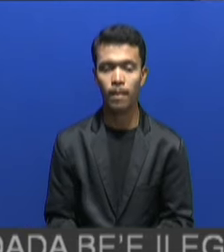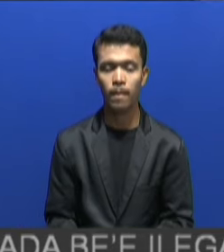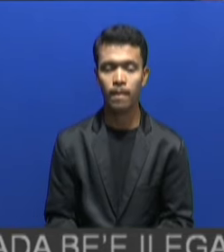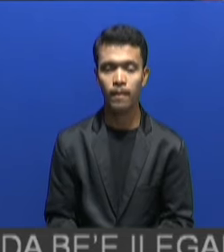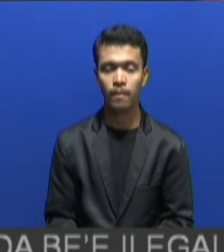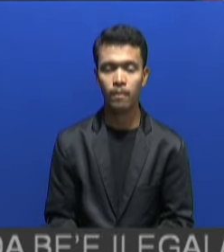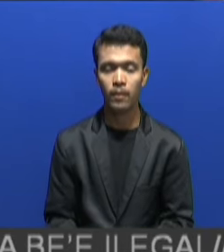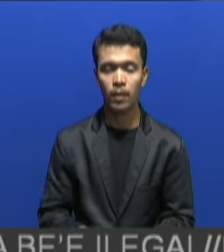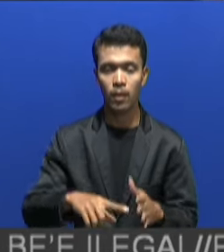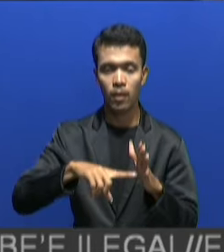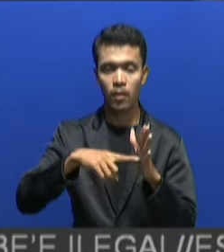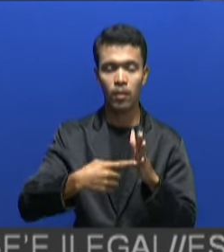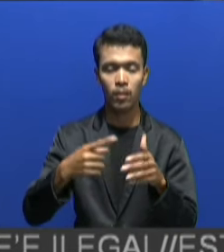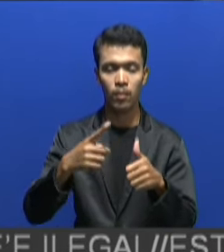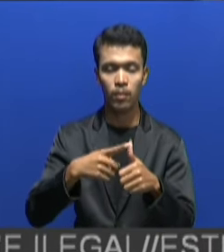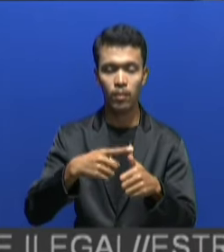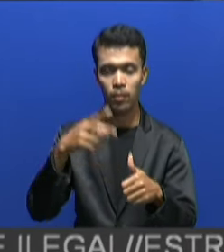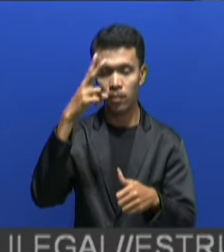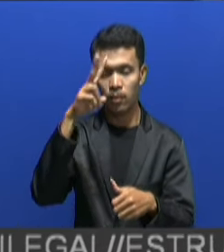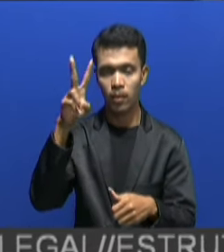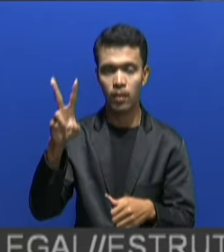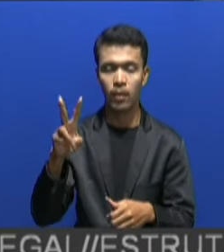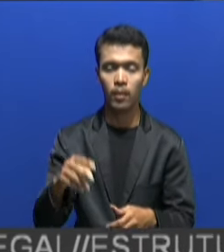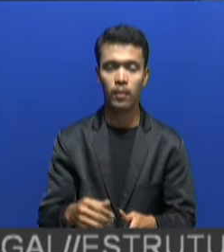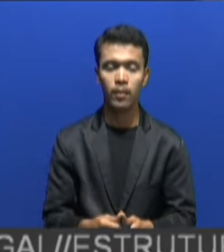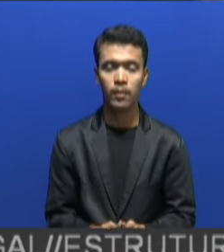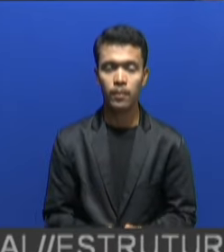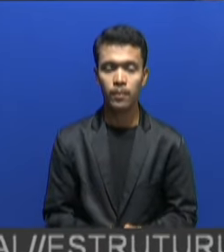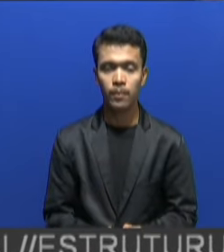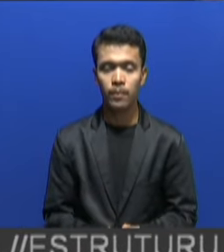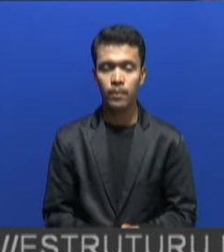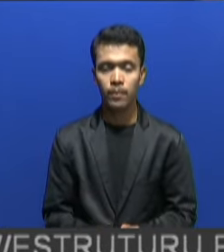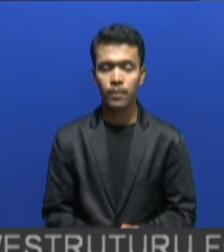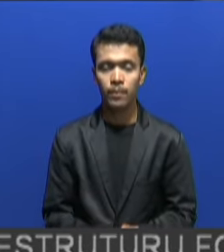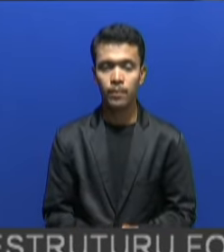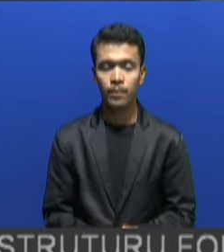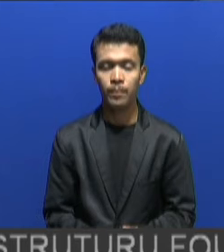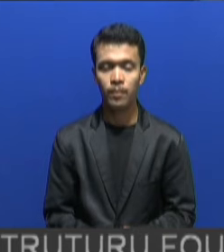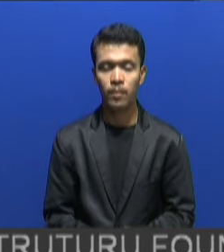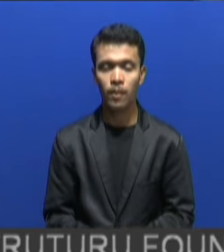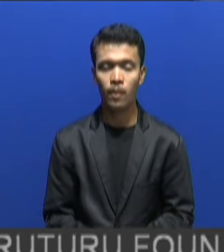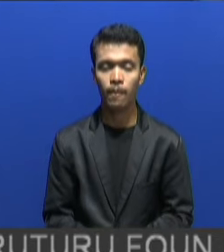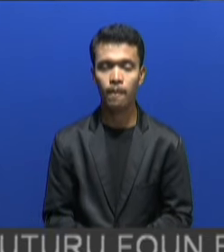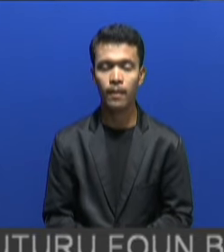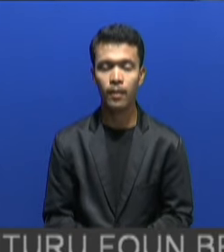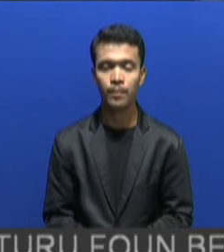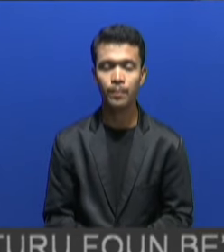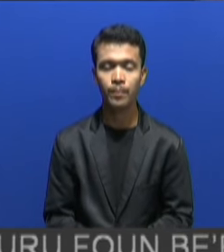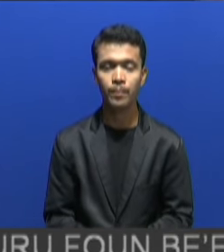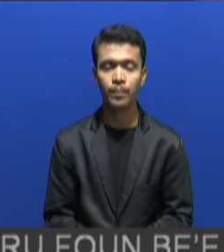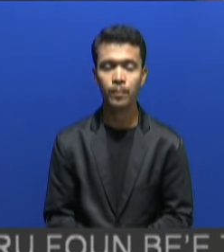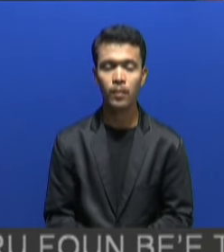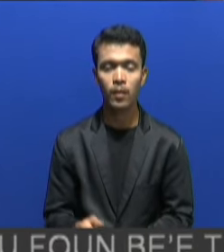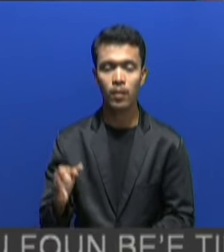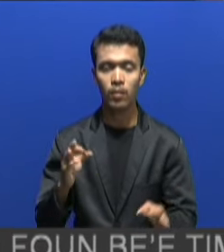etapa inisu para atunini halu identifikasau kare ke identifika nomos detecta kata ia la